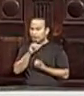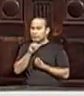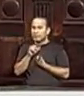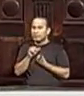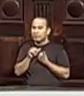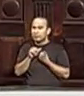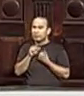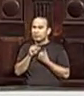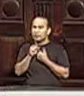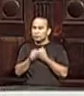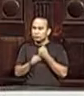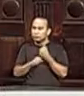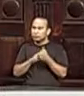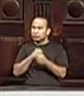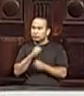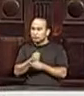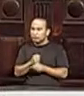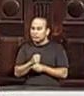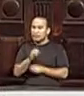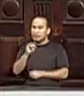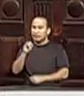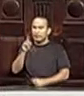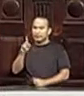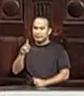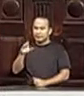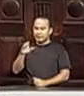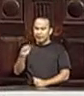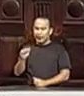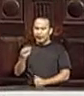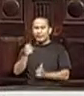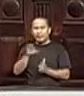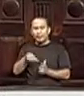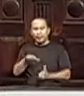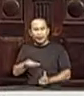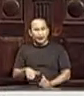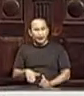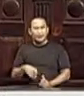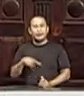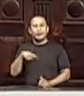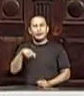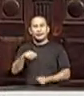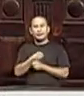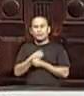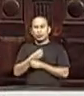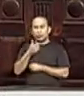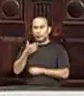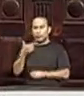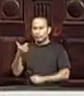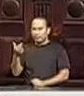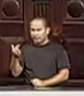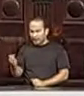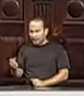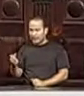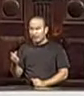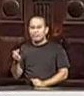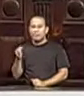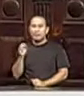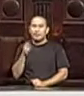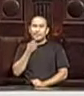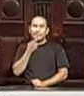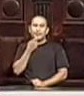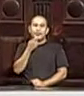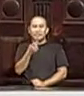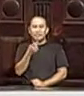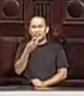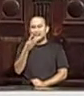cálculo, num ano que o IPCA está extremamente baixo, o IPCA desse ano de 2017 estará perto da